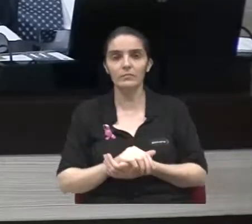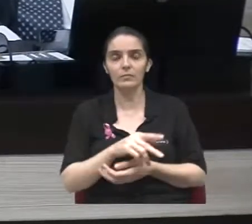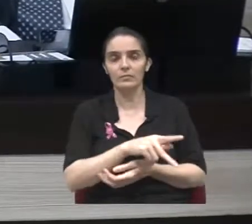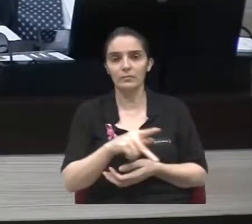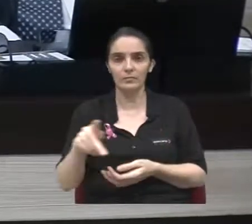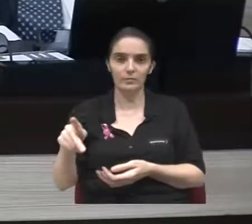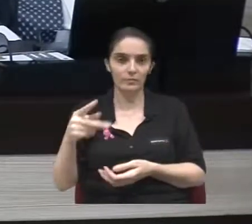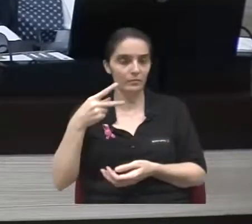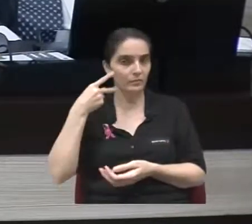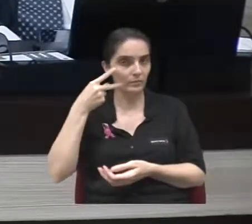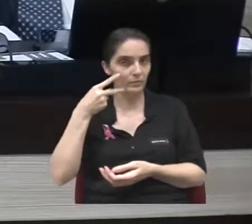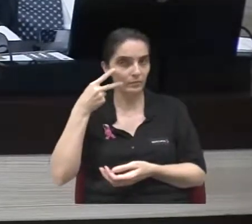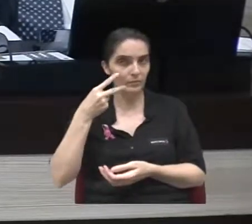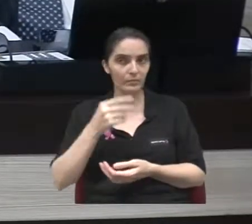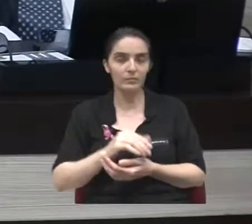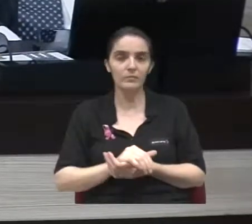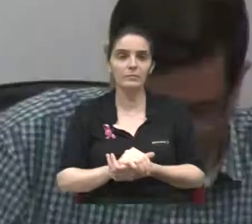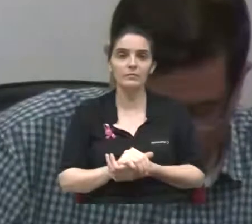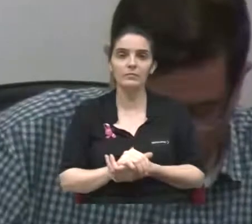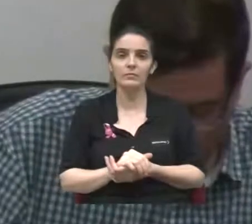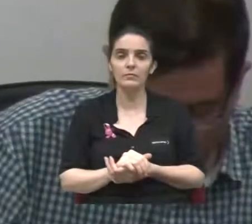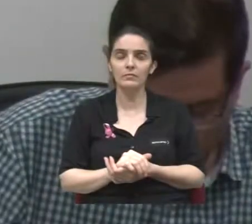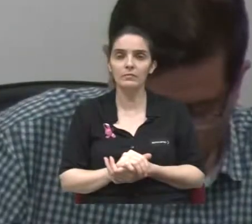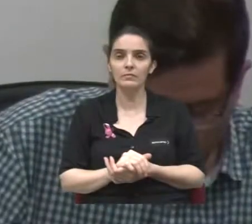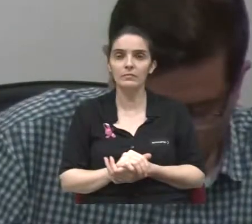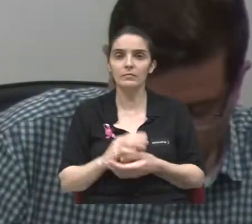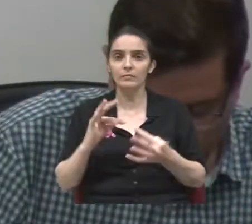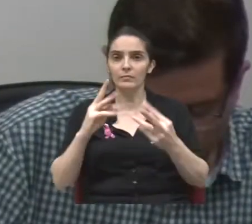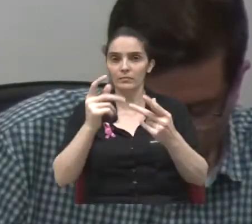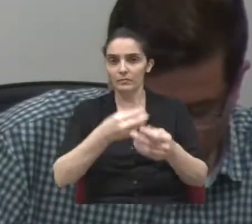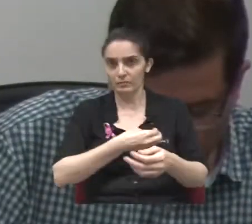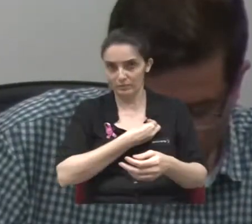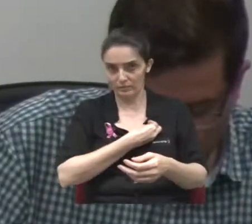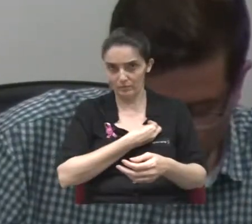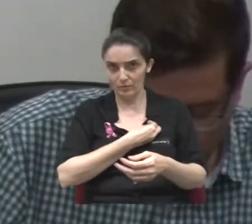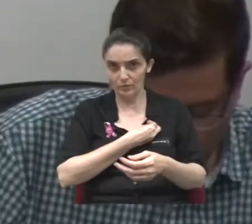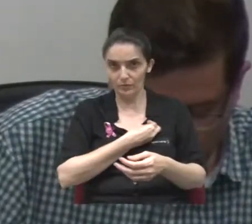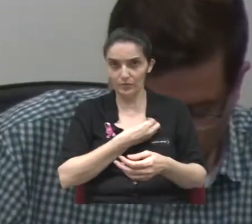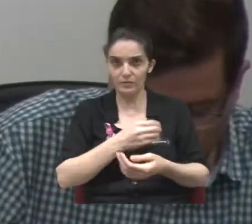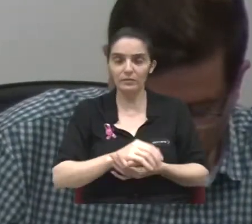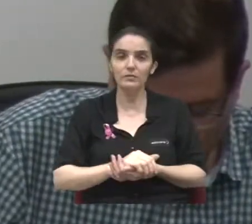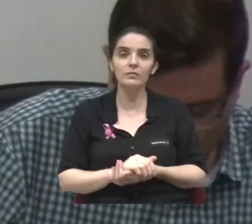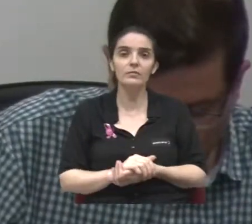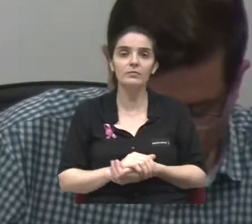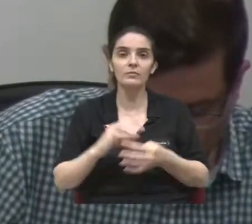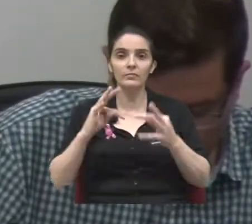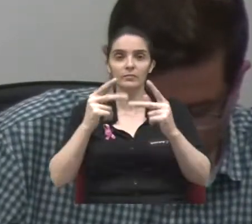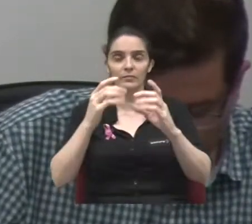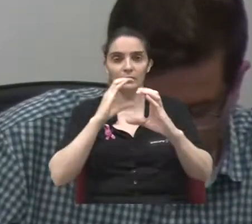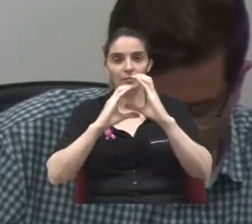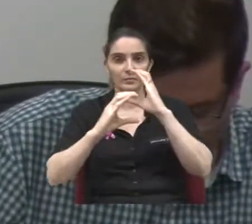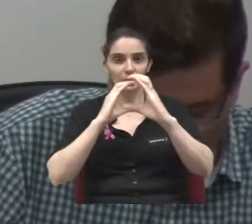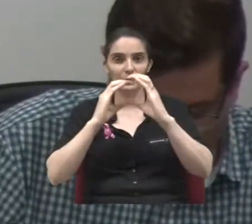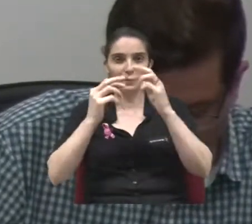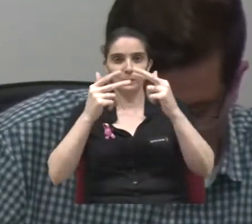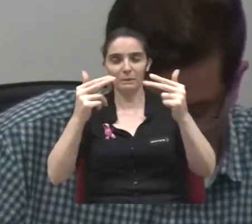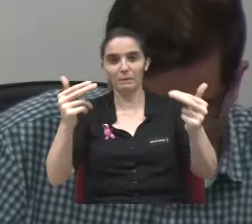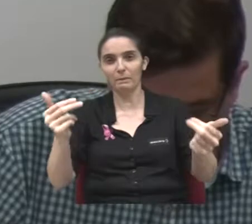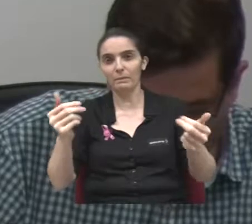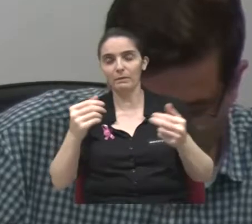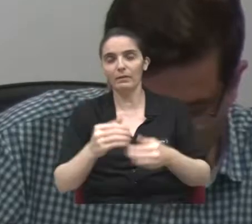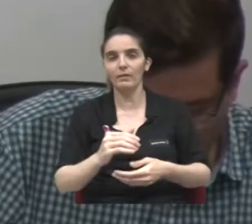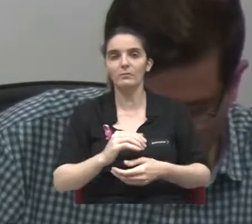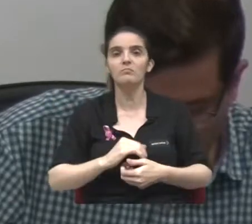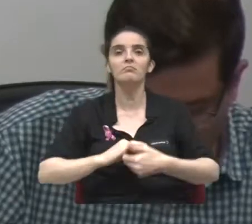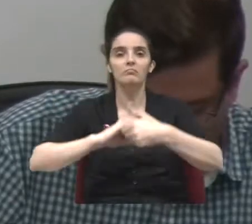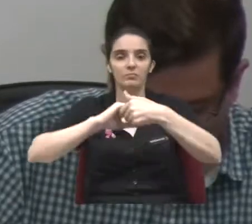vereadores, todos que aqui se encontram, quem nos ouve pelos meios de comunicação, parabéns, Vago Barbosa, pelo requerimento.